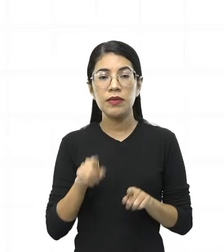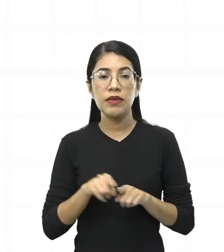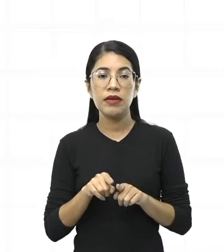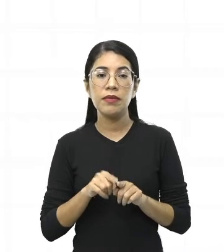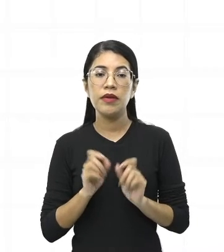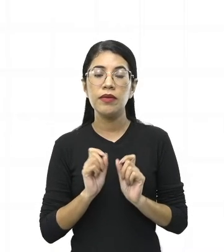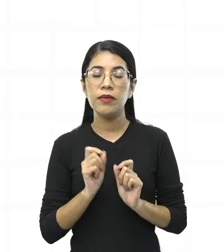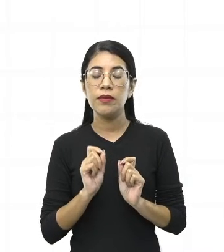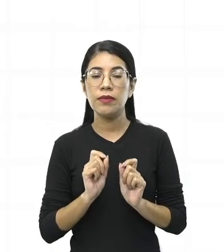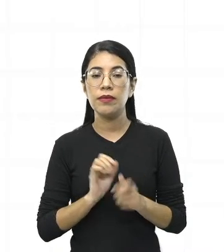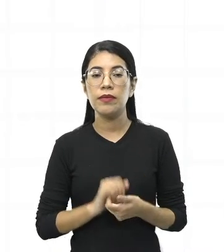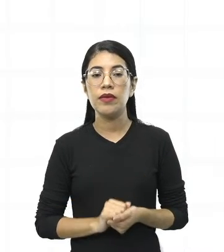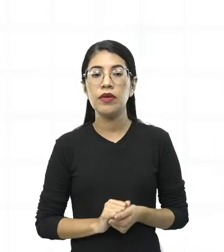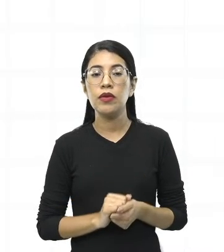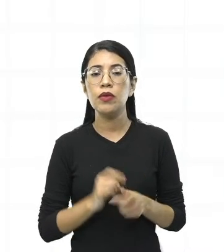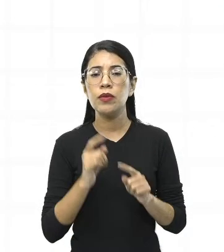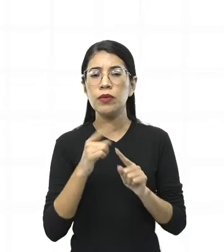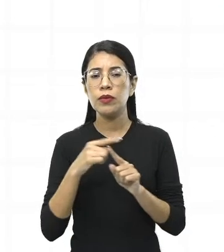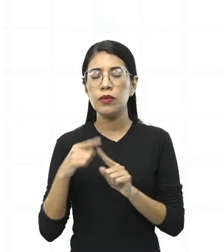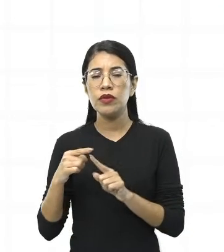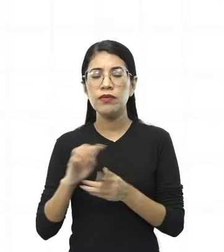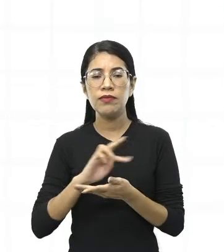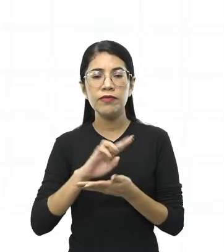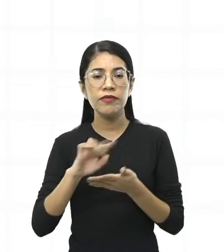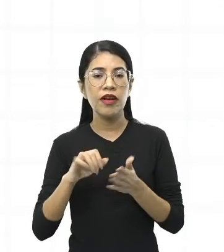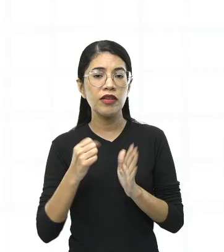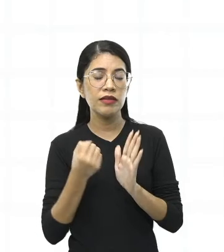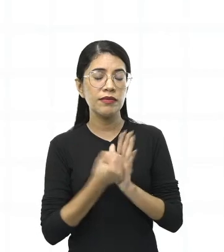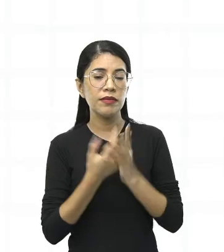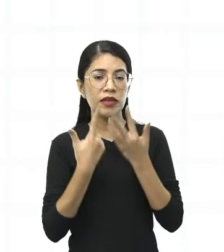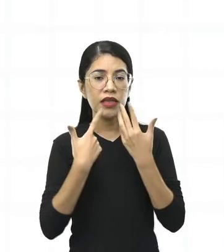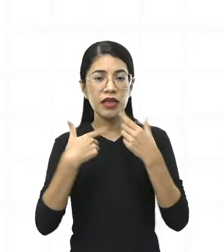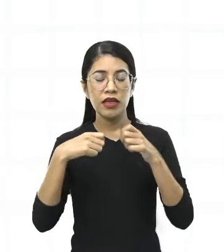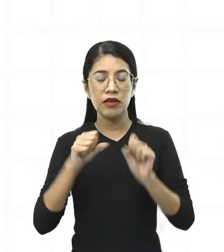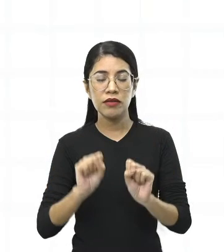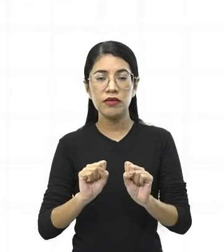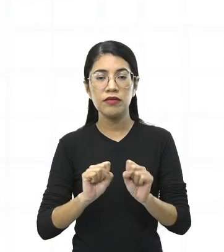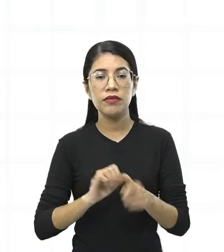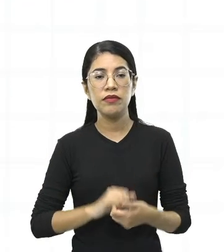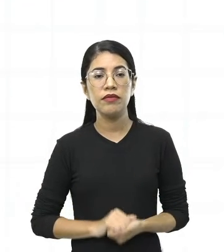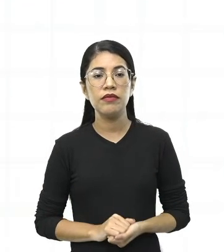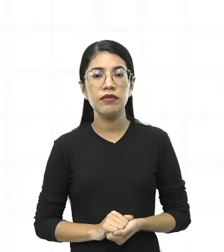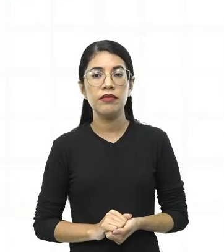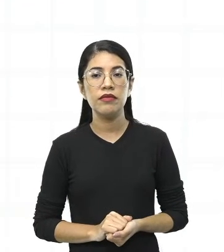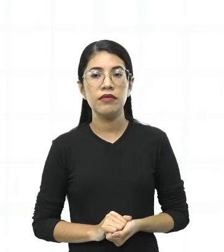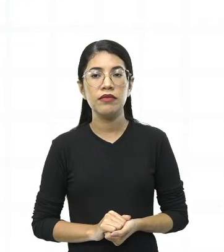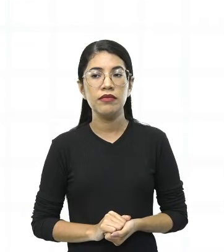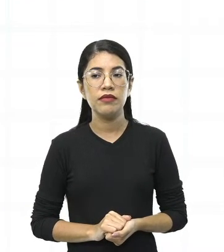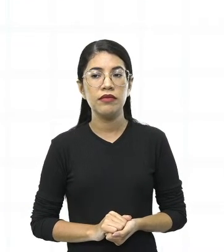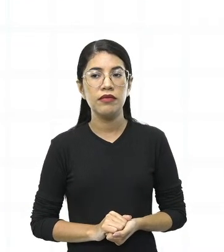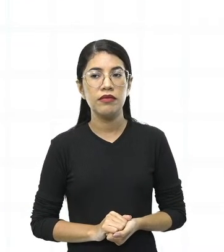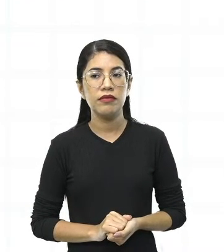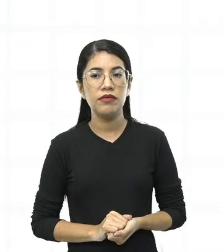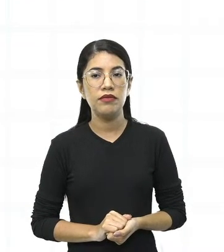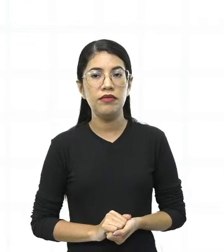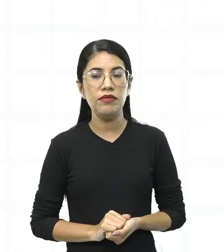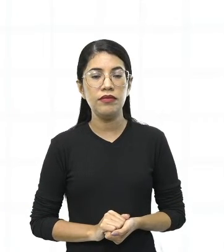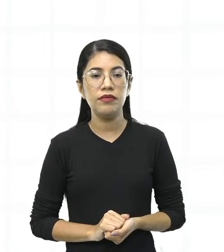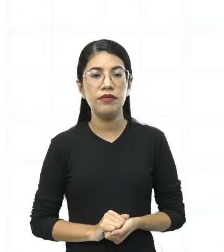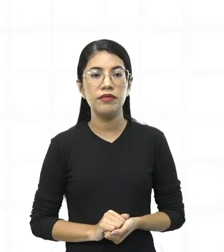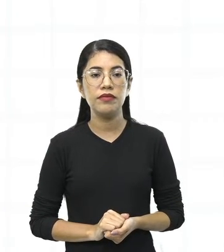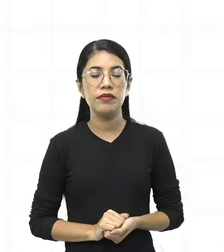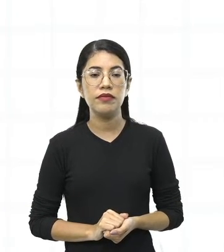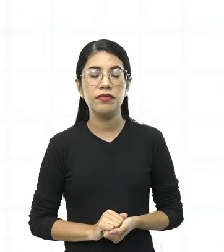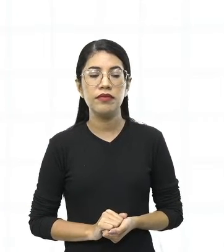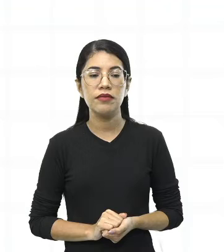agora desse tipo de marcas de linguagem, né? Do que seriam então essas marcas de linguagem, tá? Por